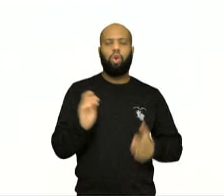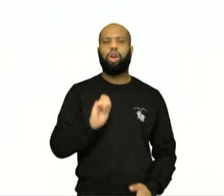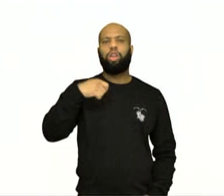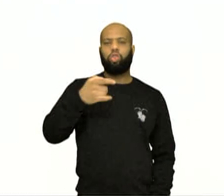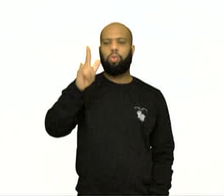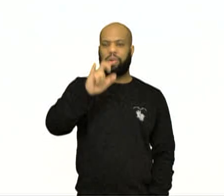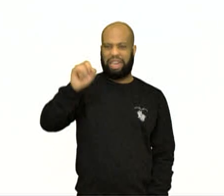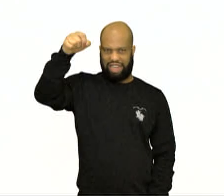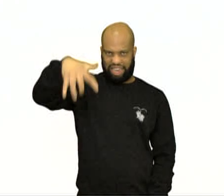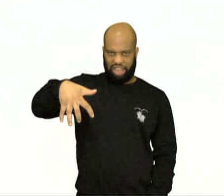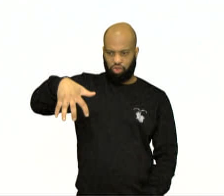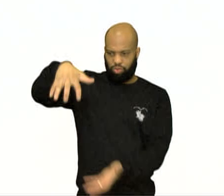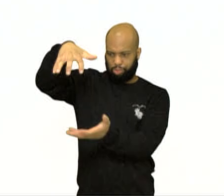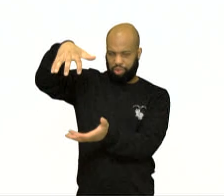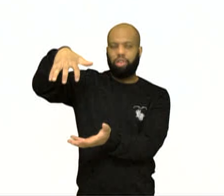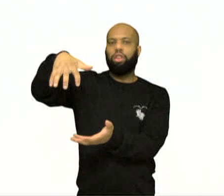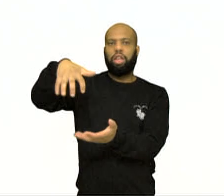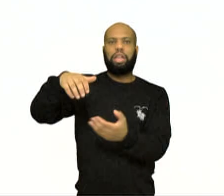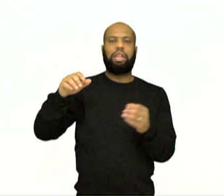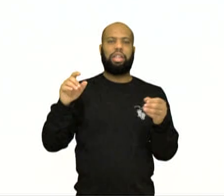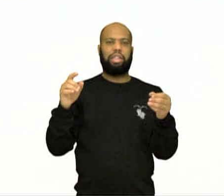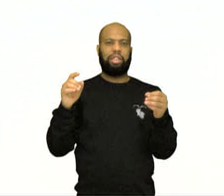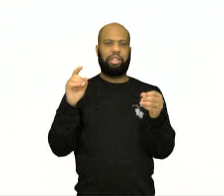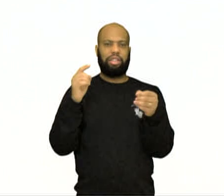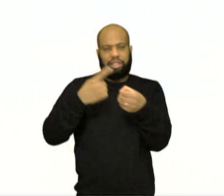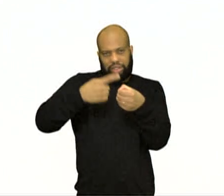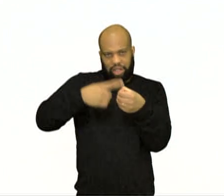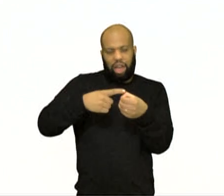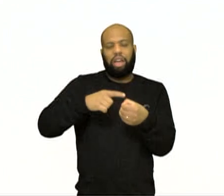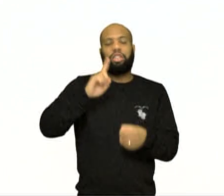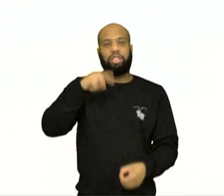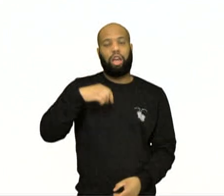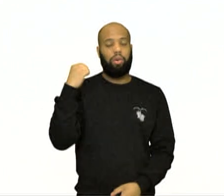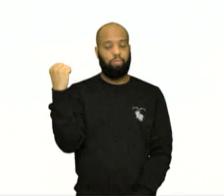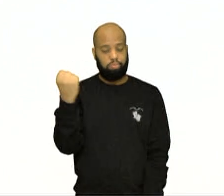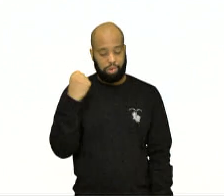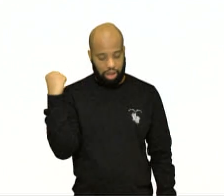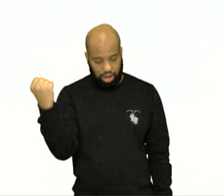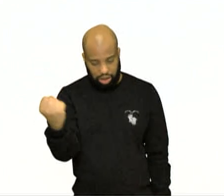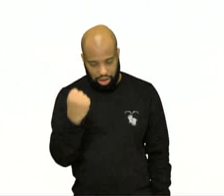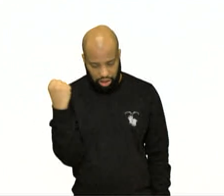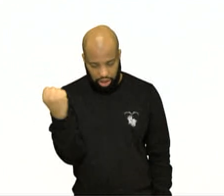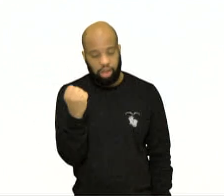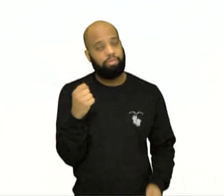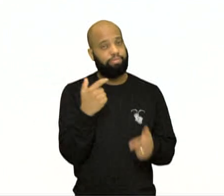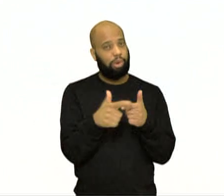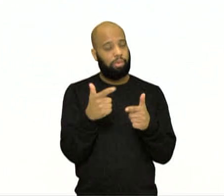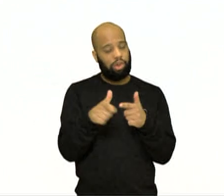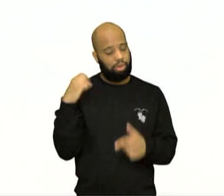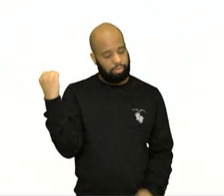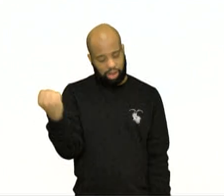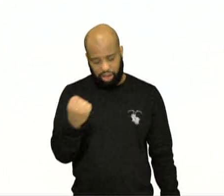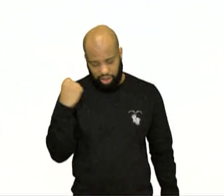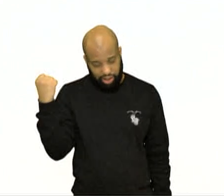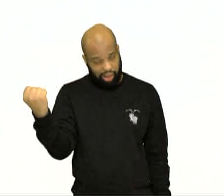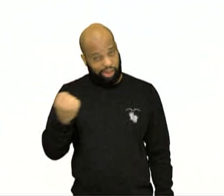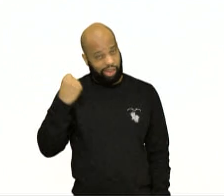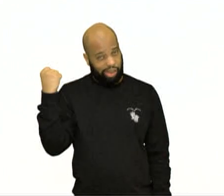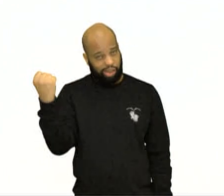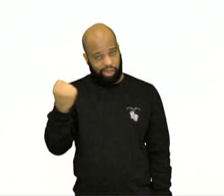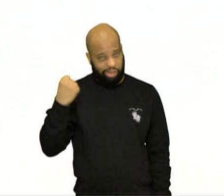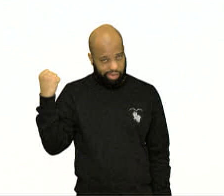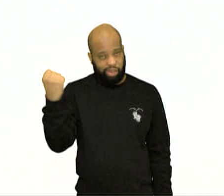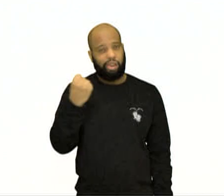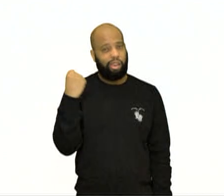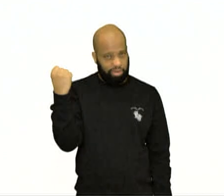especificamente do lixo urbano, que é um grave problema. Como nós vimos naquelas imagens anteriores, É um gravíssimo problema nos